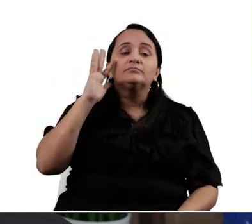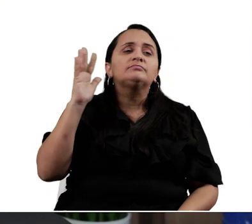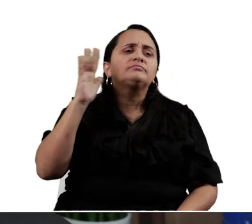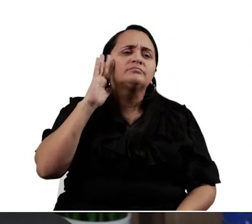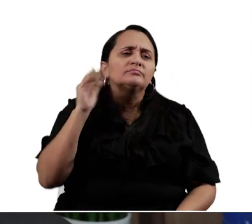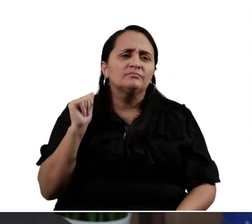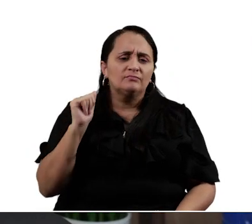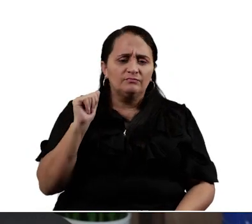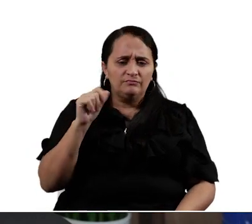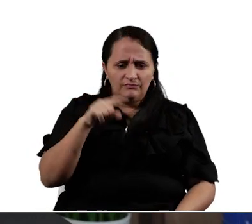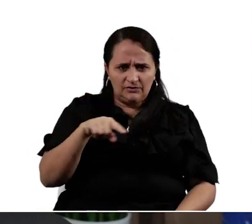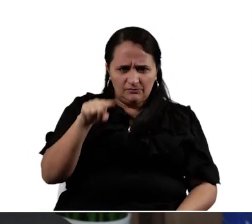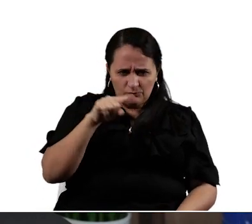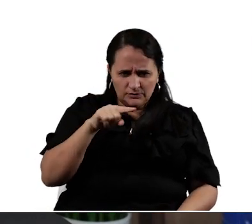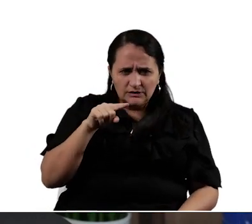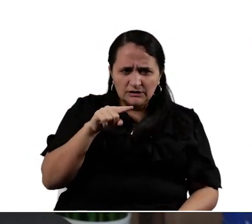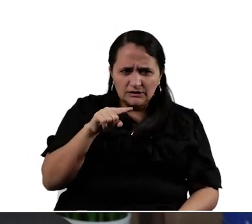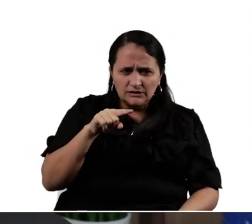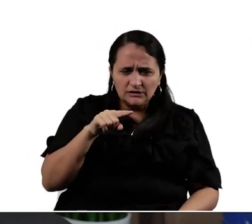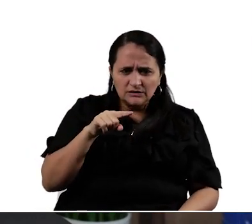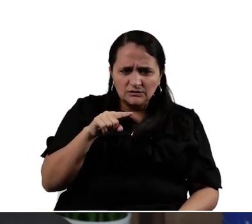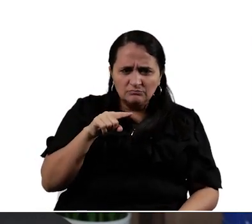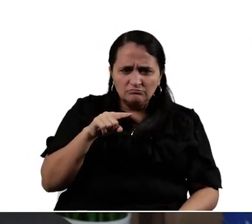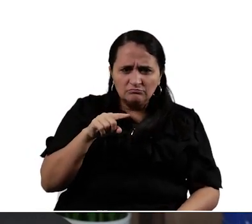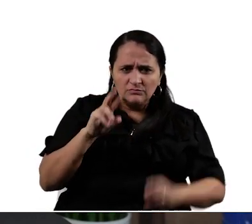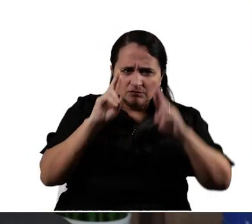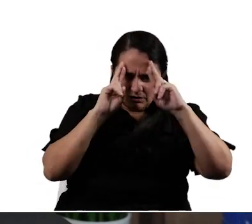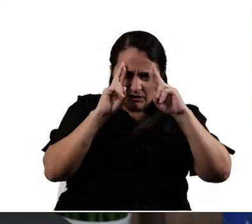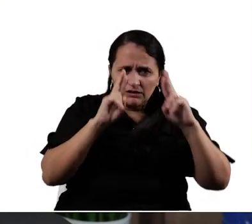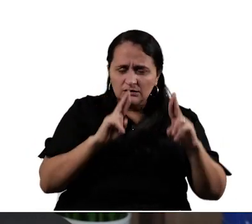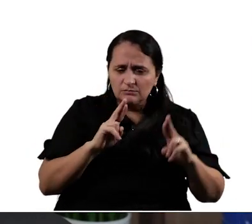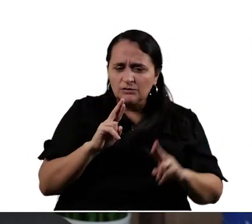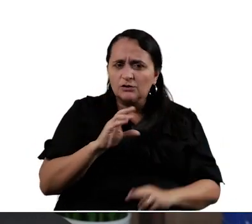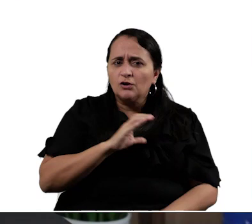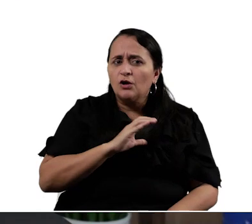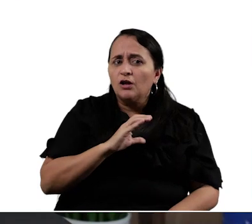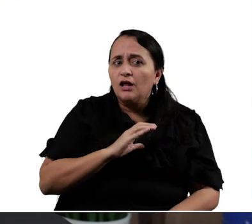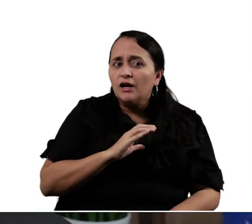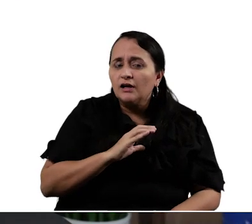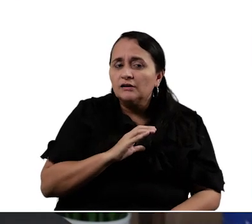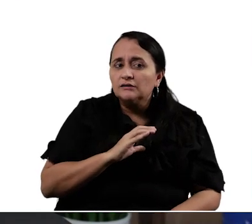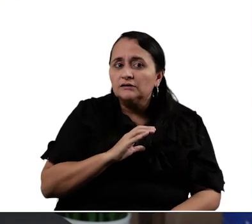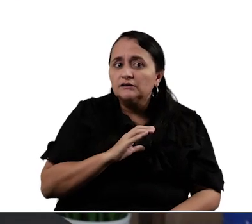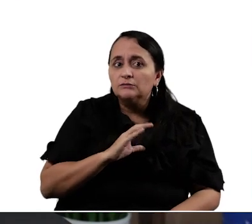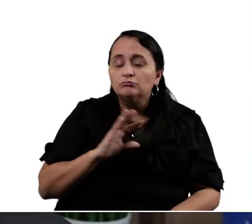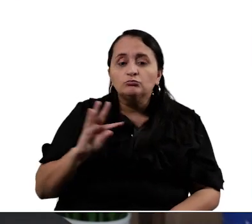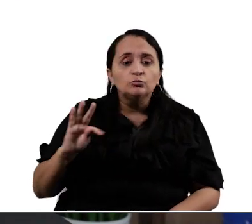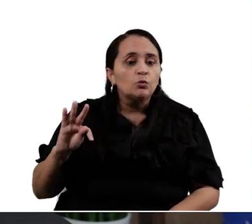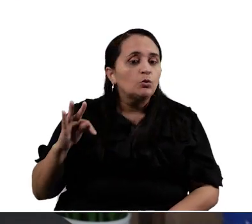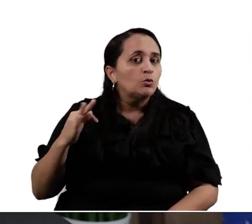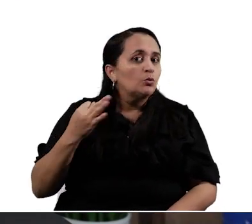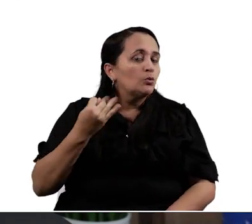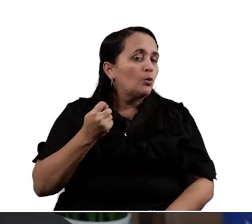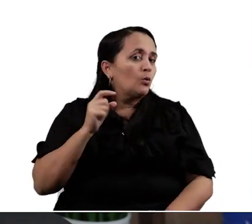estão sendo incomodados, estão respeitando seus colegas? Todos ficaram